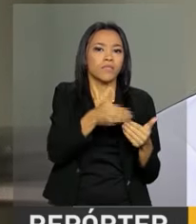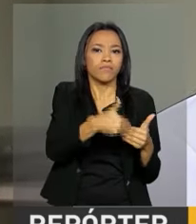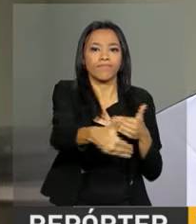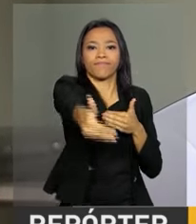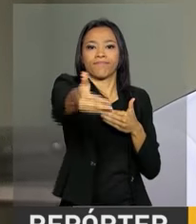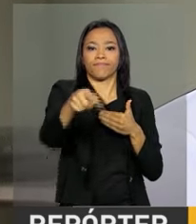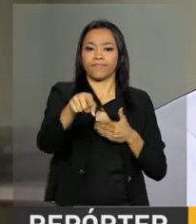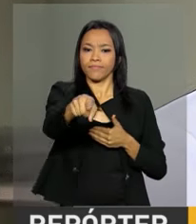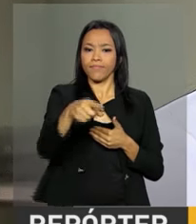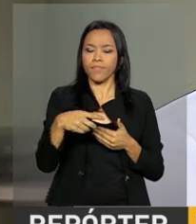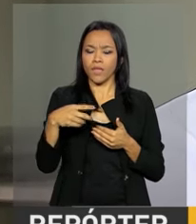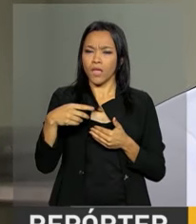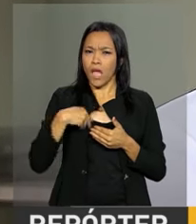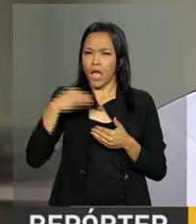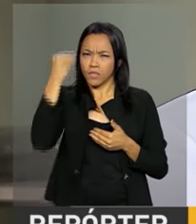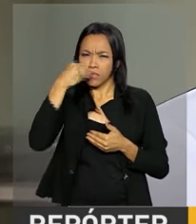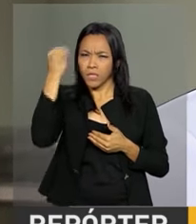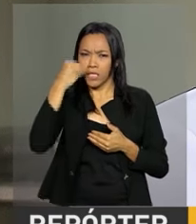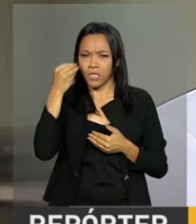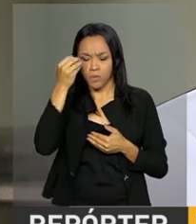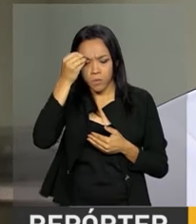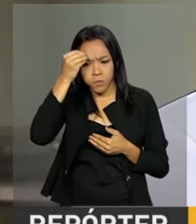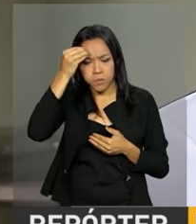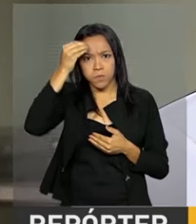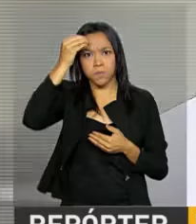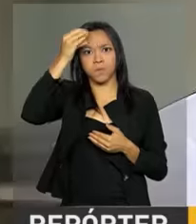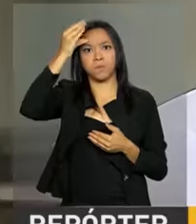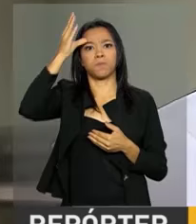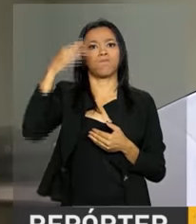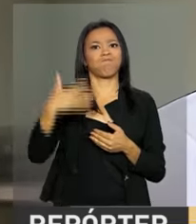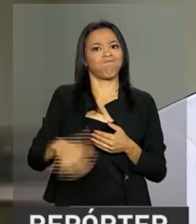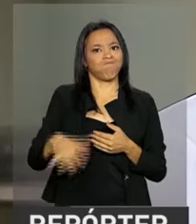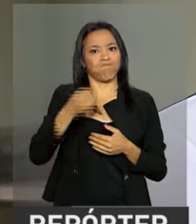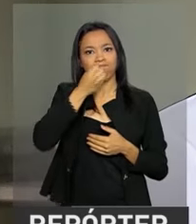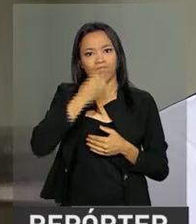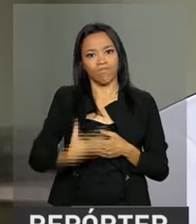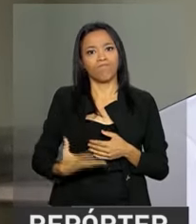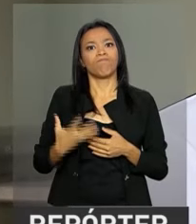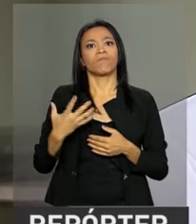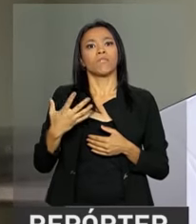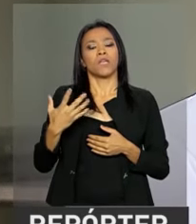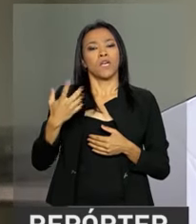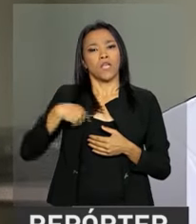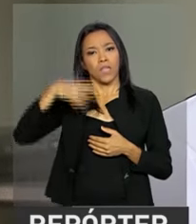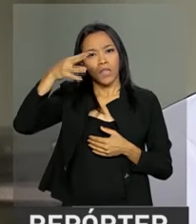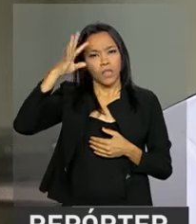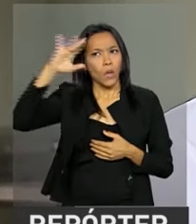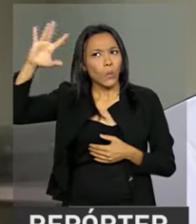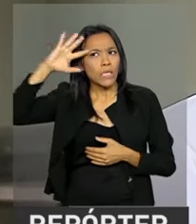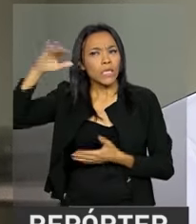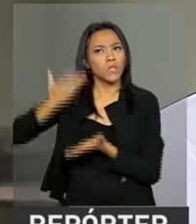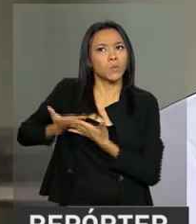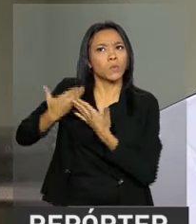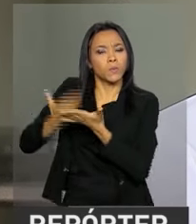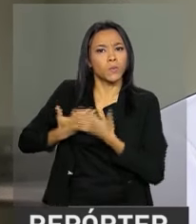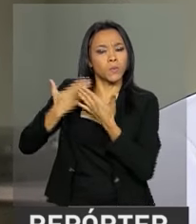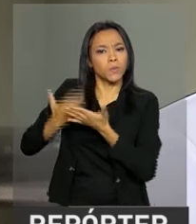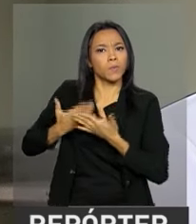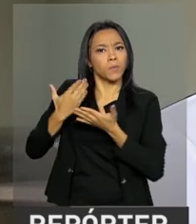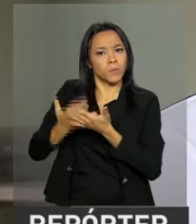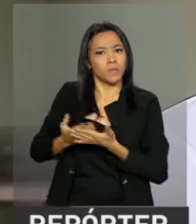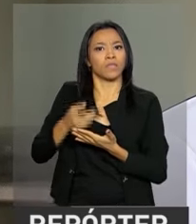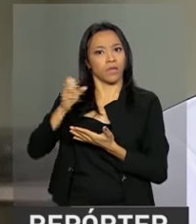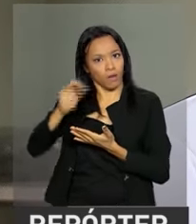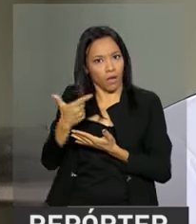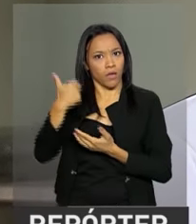adquirindo é é realmente a quanto a prática o que a gente ganha em teoria né sempre a renovação